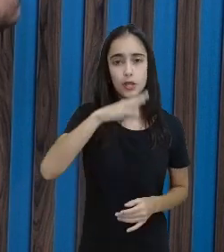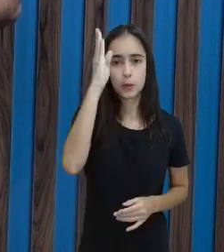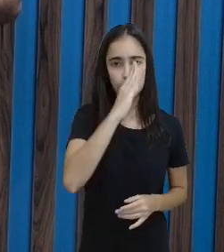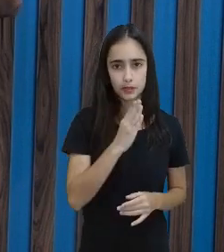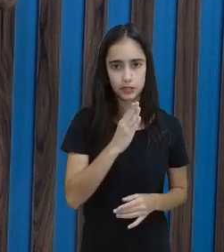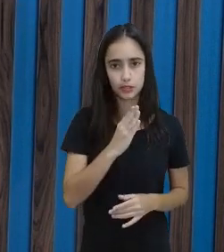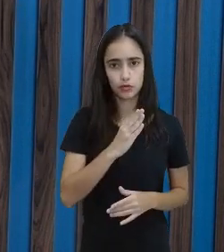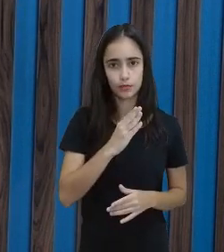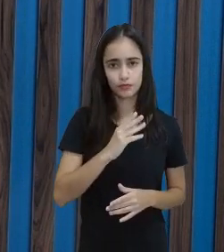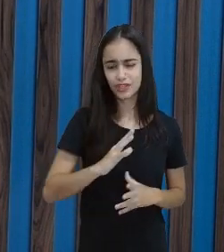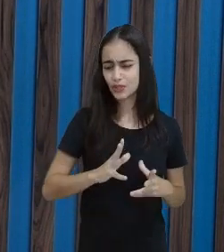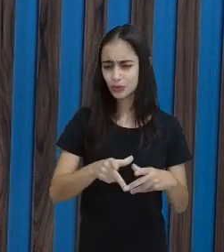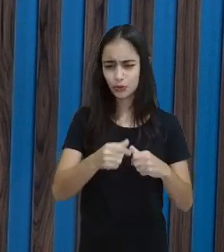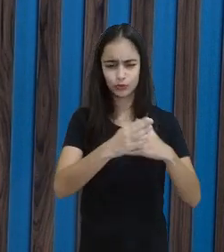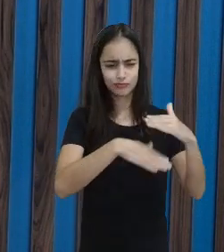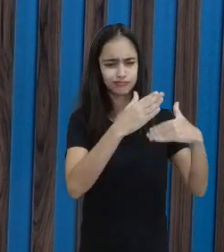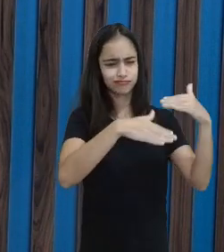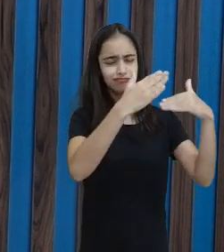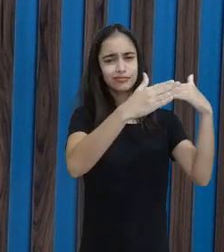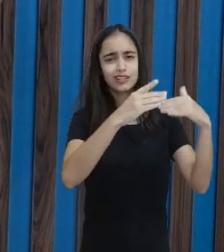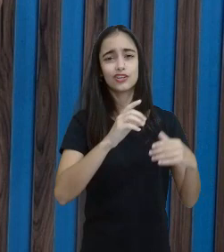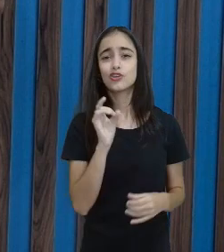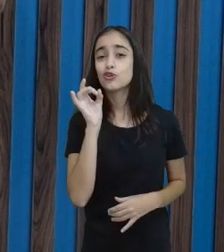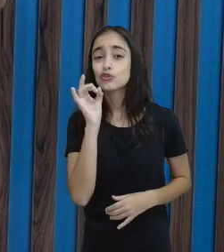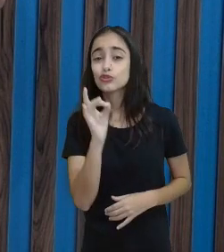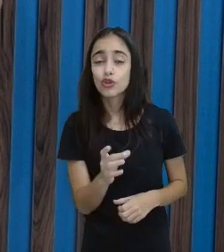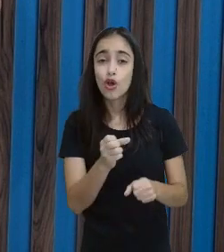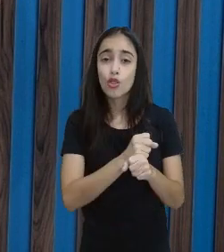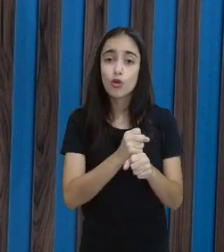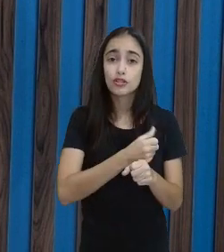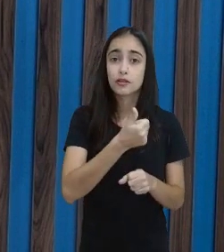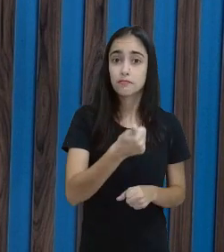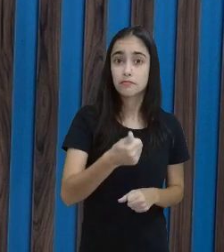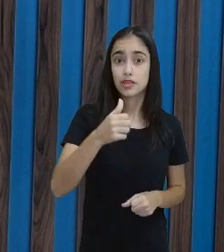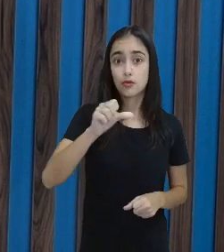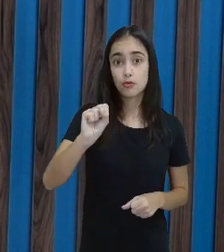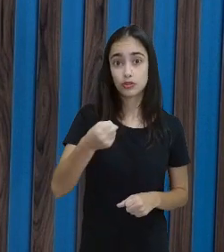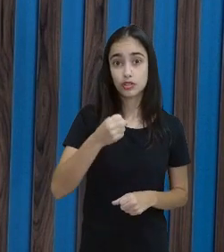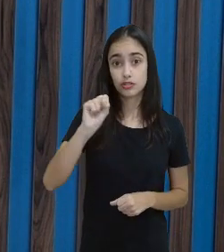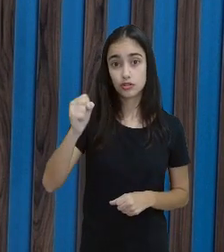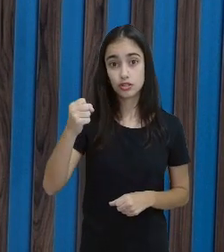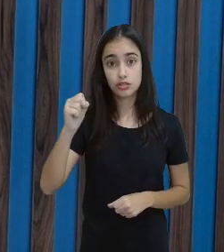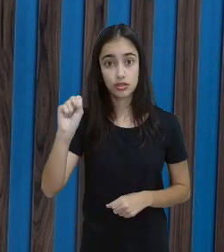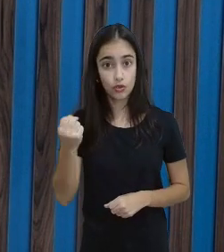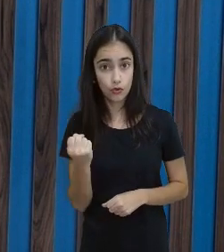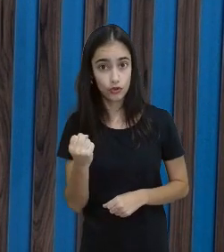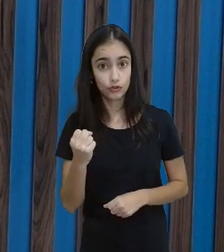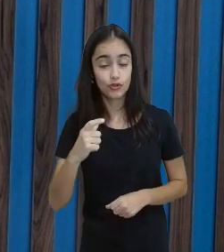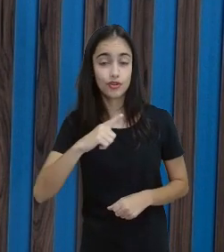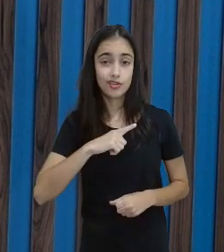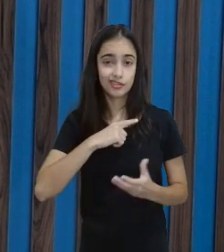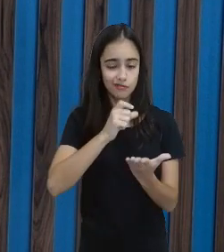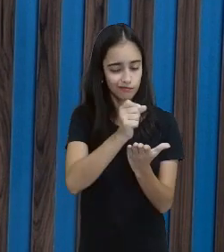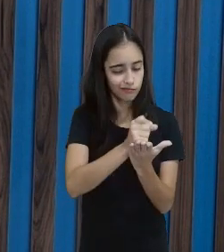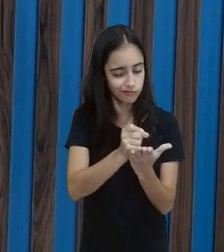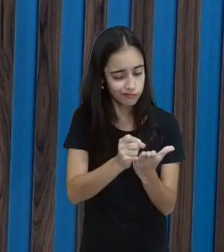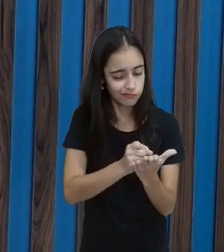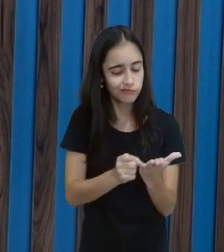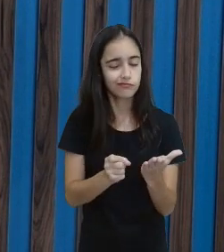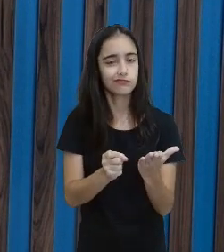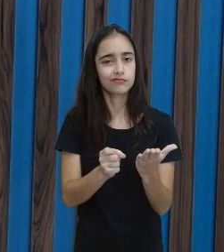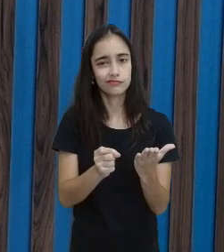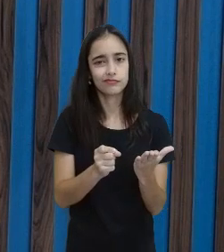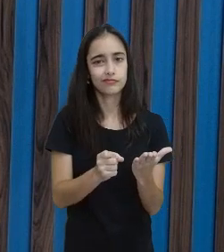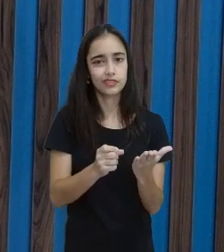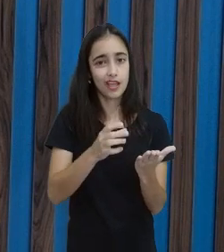daí, somente em 1888 a gente vai ter a assinatura da Lei Áurea, né,